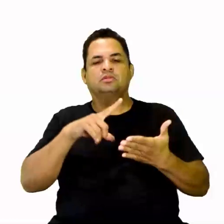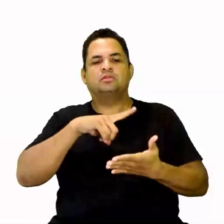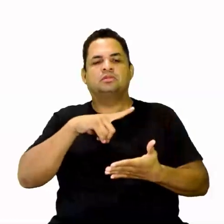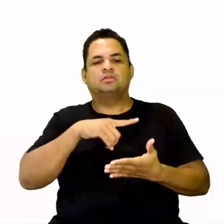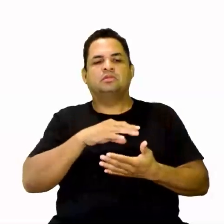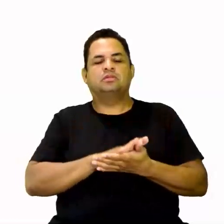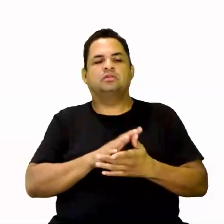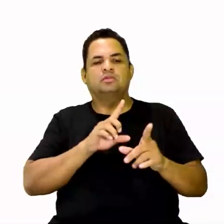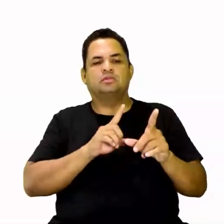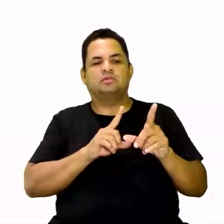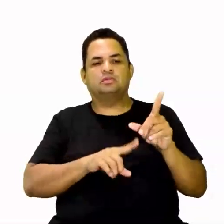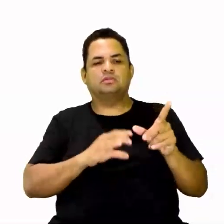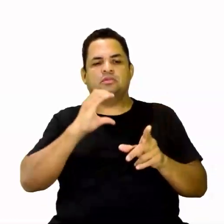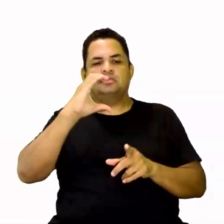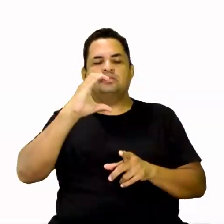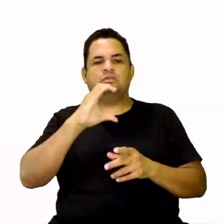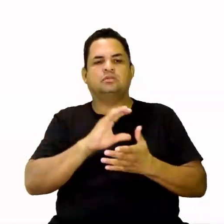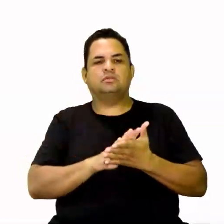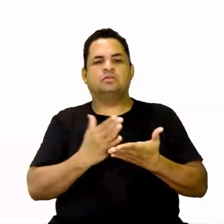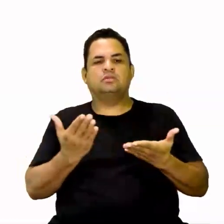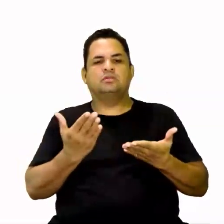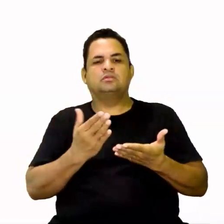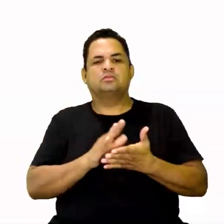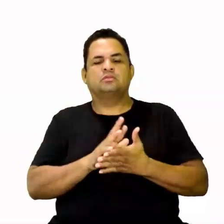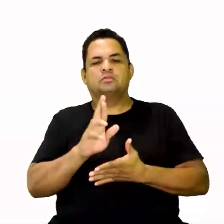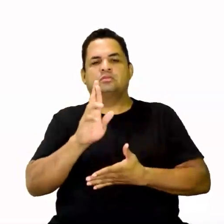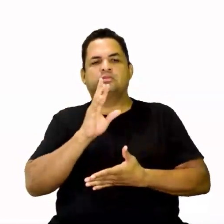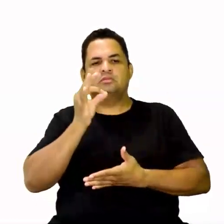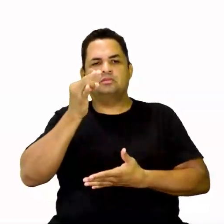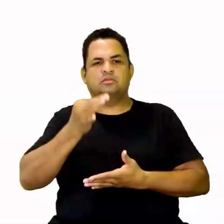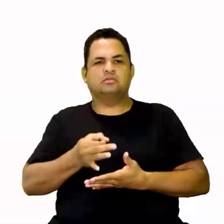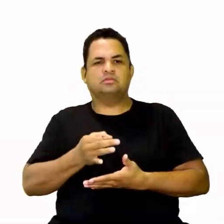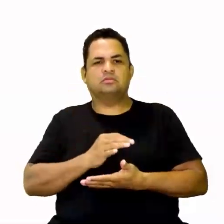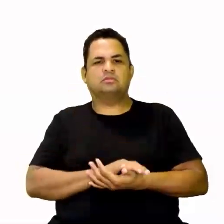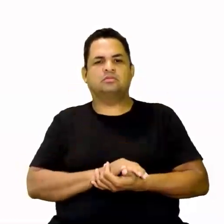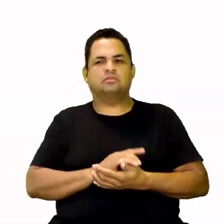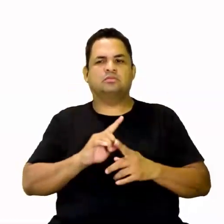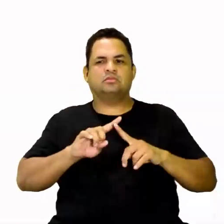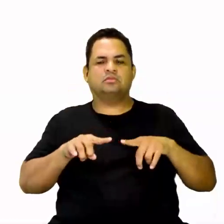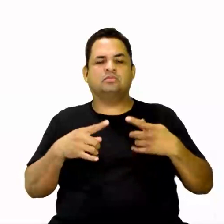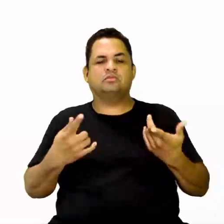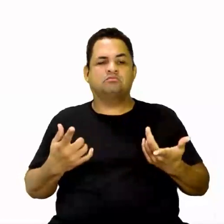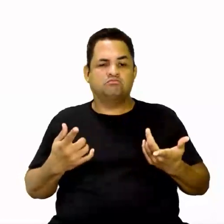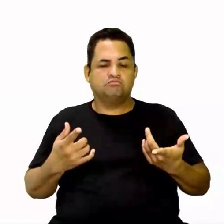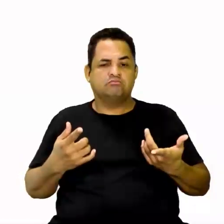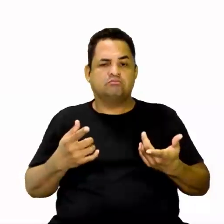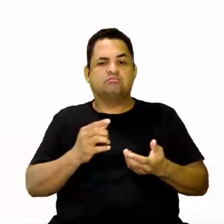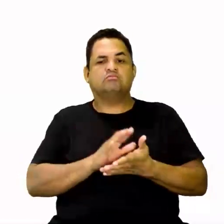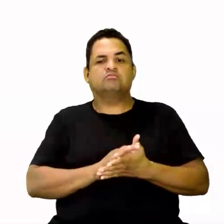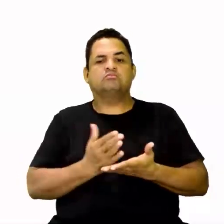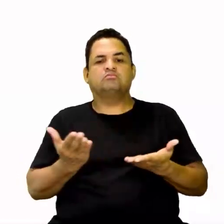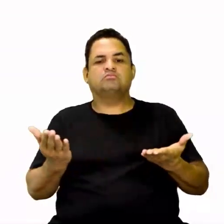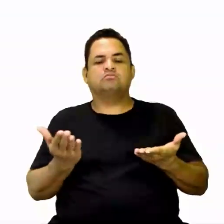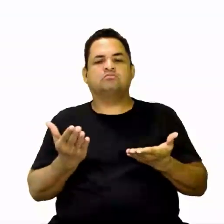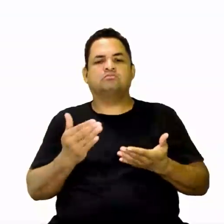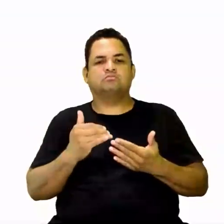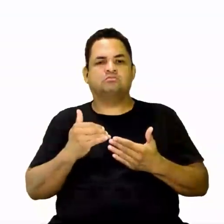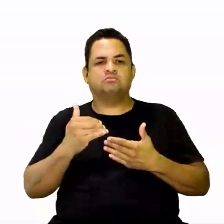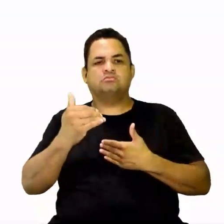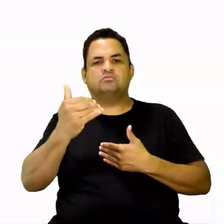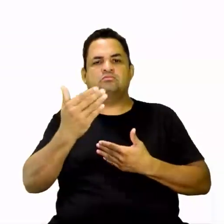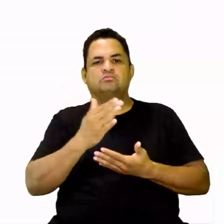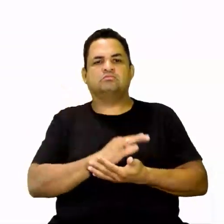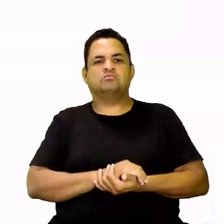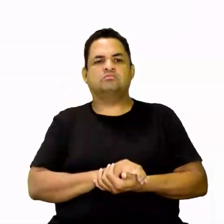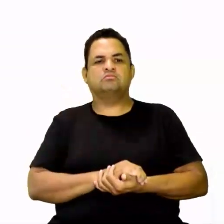aqui a letra C como resposta correta. Mas, mesmo assim, vamos partir agora, vamos